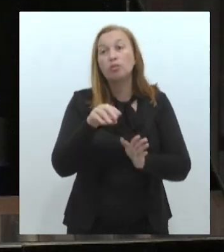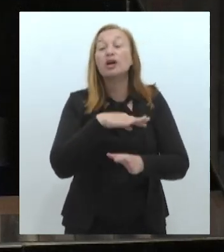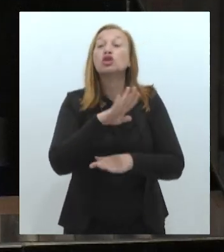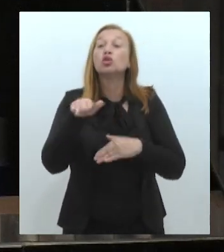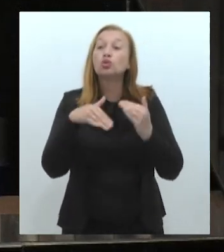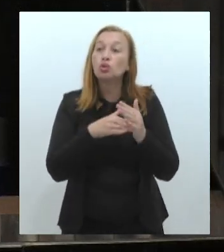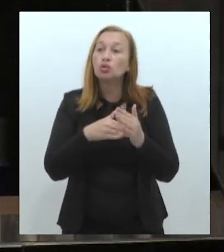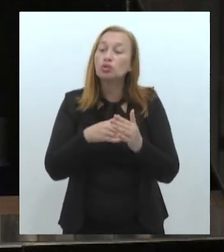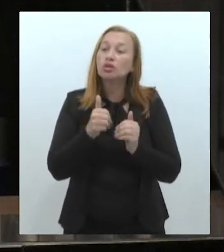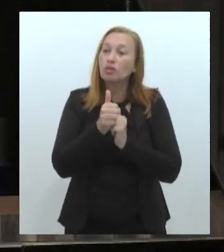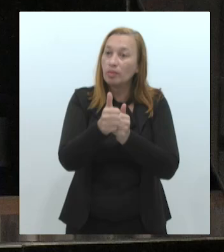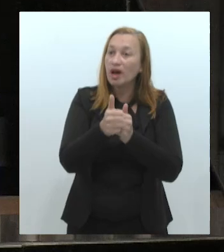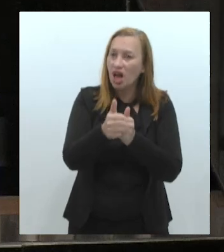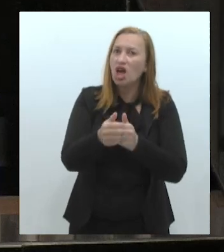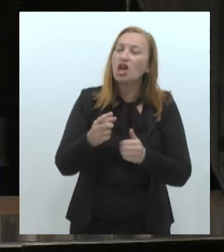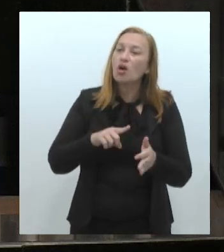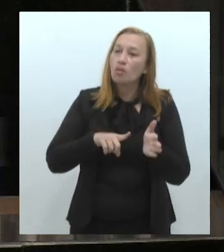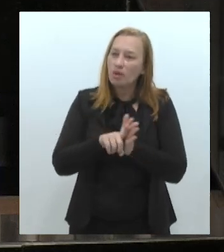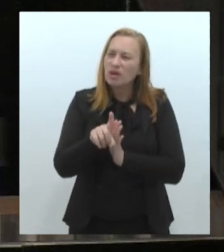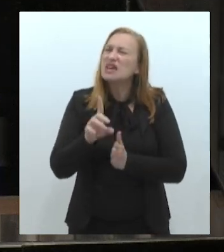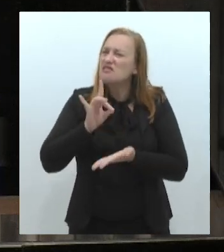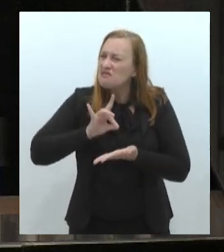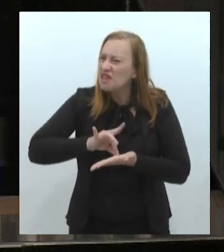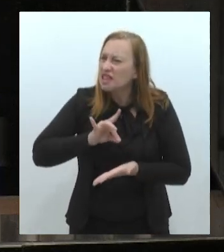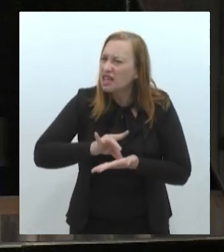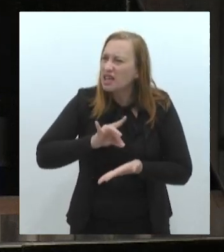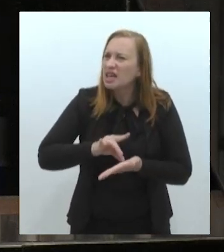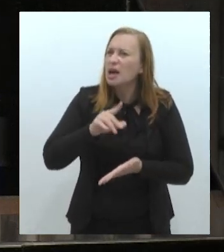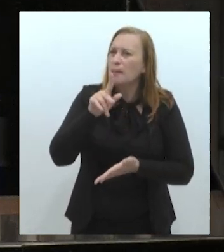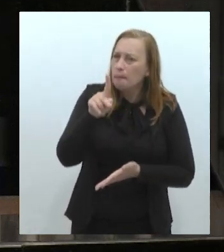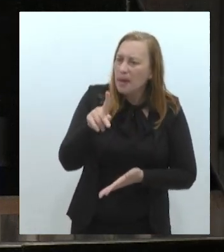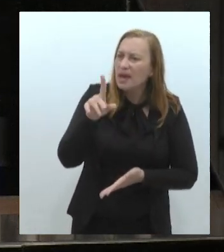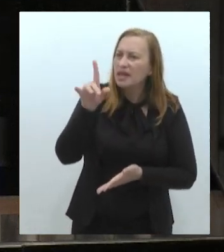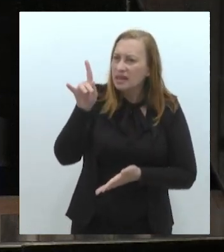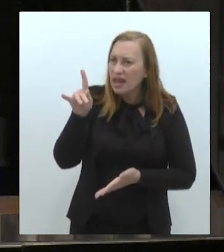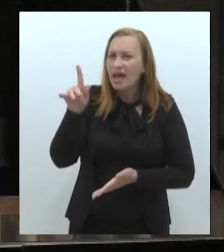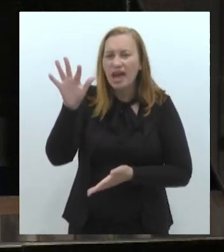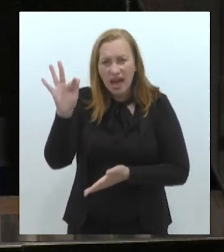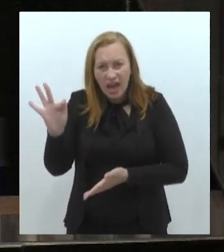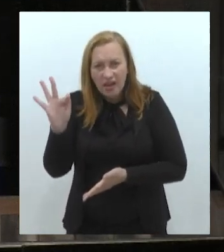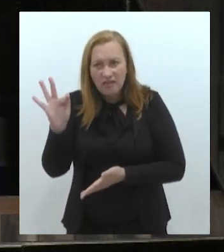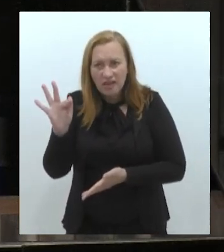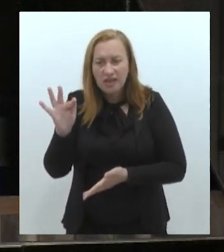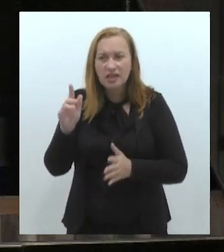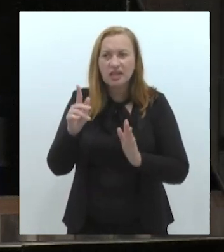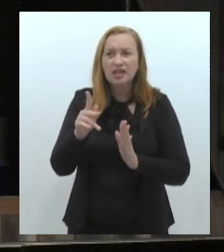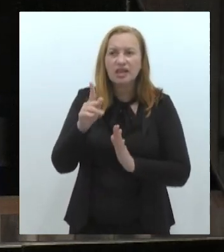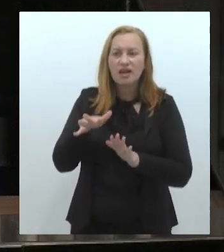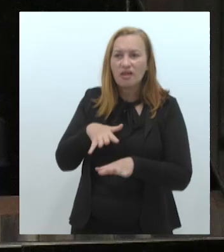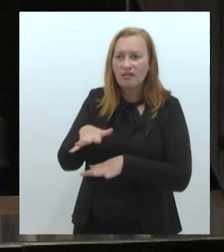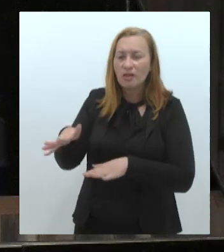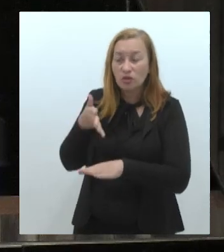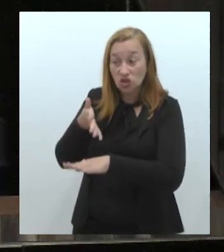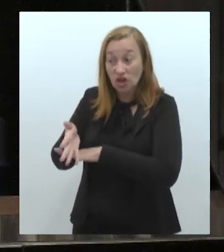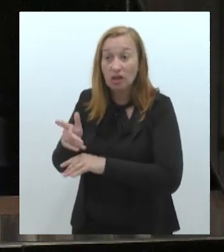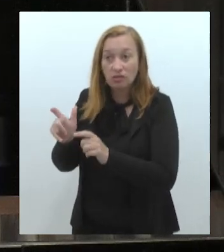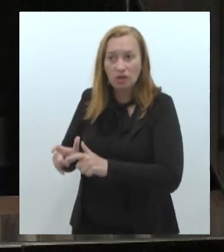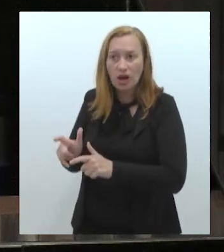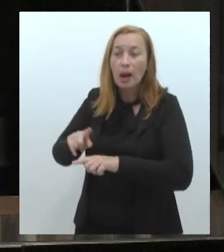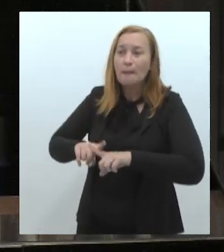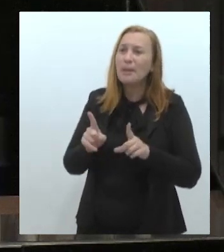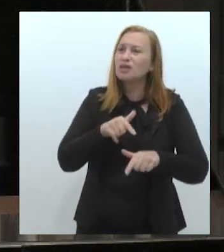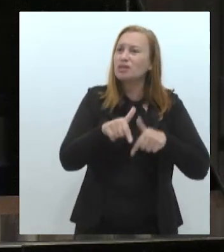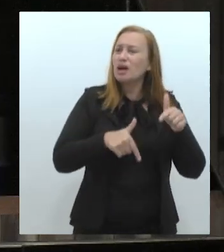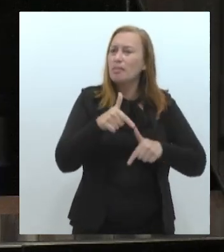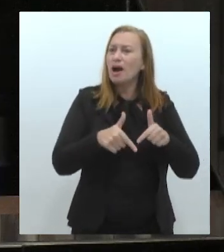que o Estado fará? Será que é realmente a DPF das favelas a responsável por chegarmos nesse lugar? Mas as operações